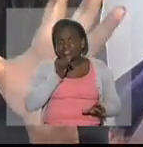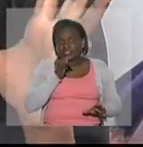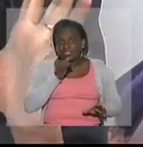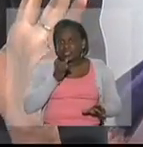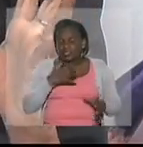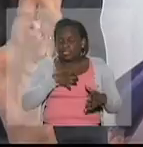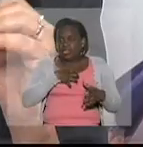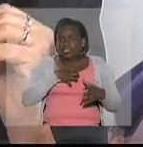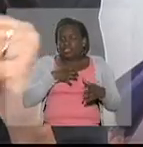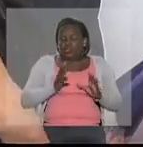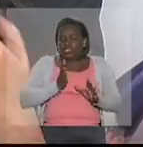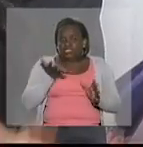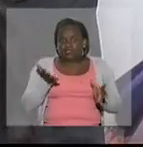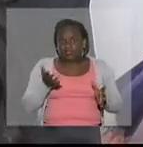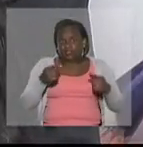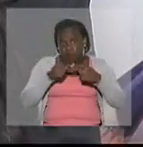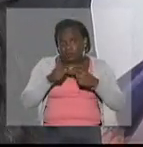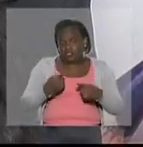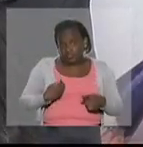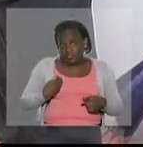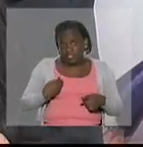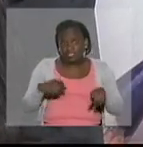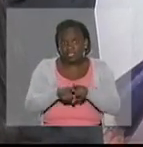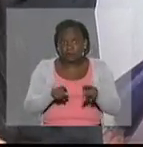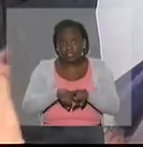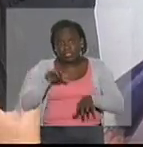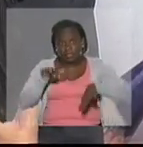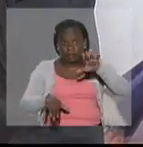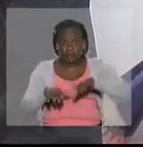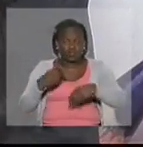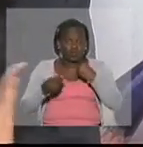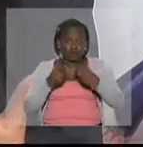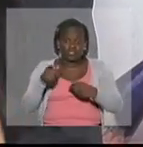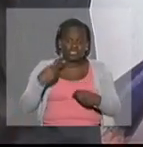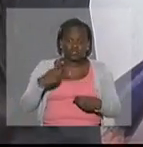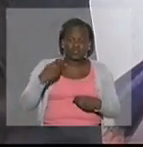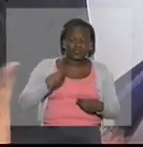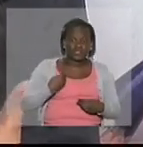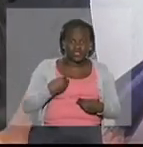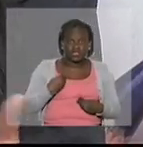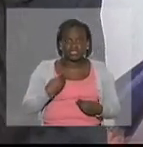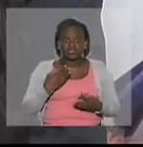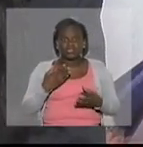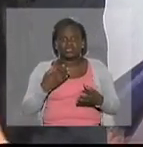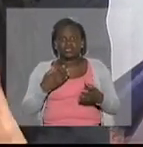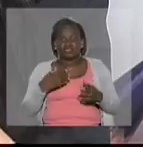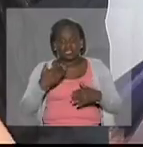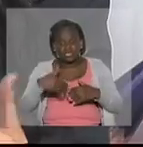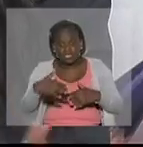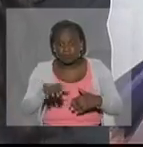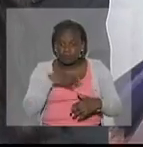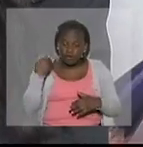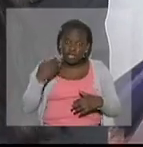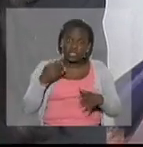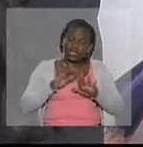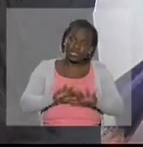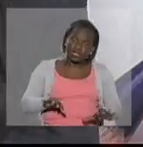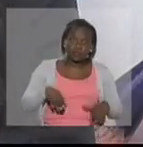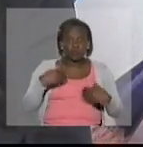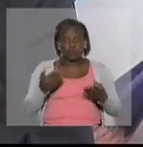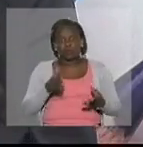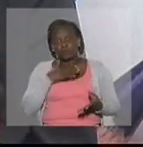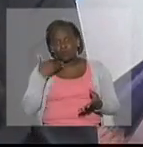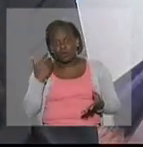ai apavorante que faz parte da vida e Depende de como você dependendo de como você leva a sua vida você tende a ter uma morte mais